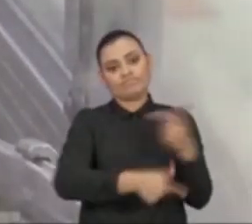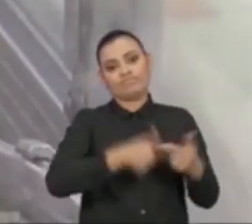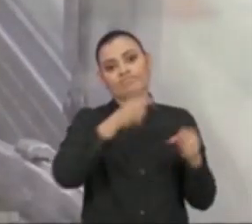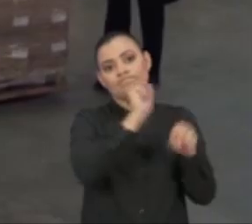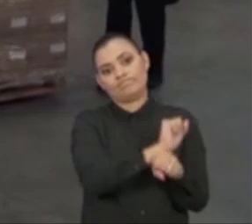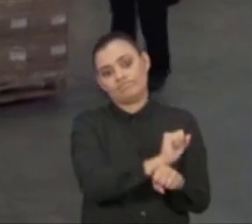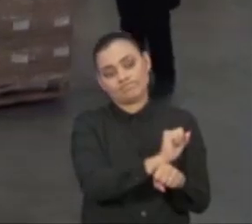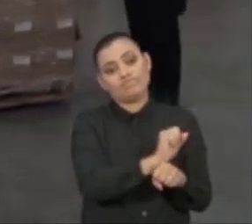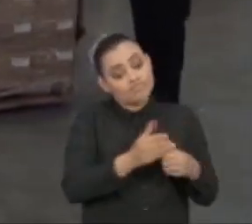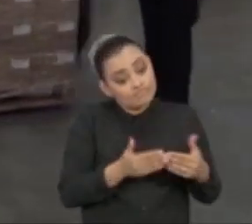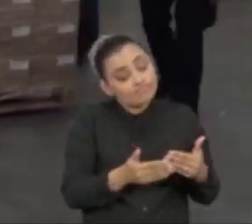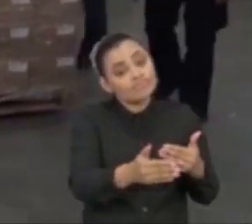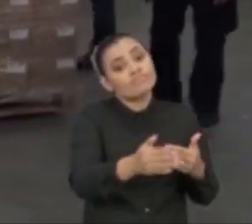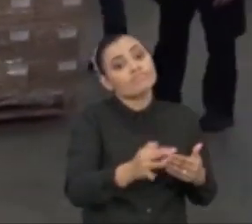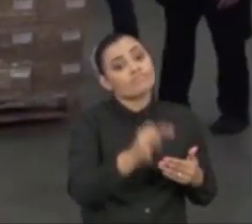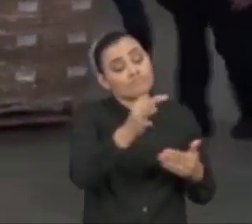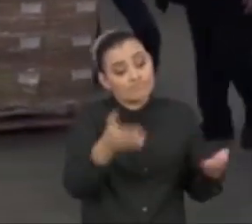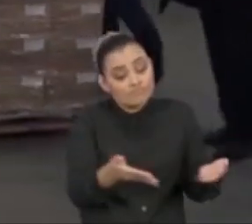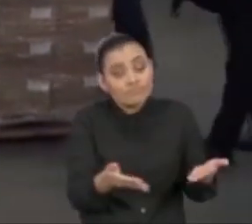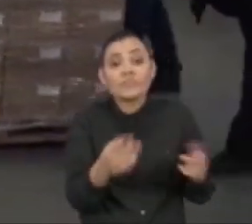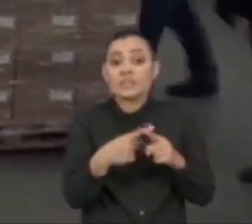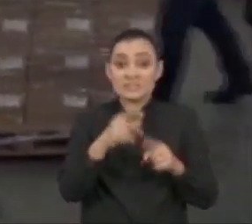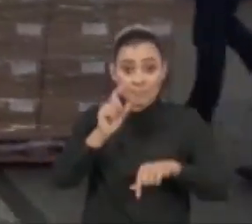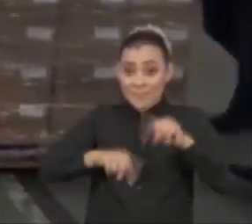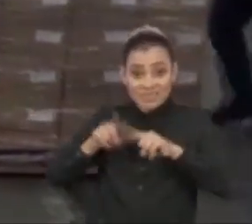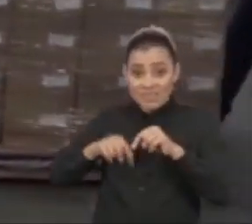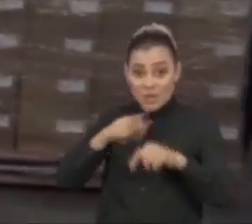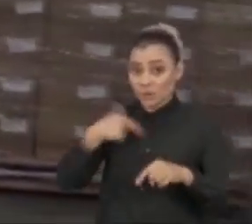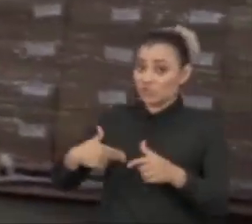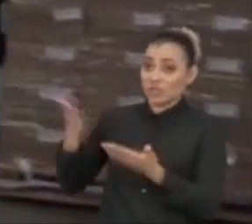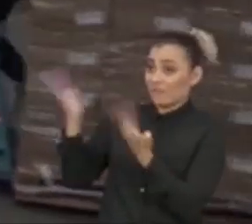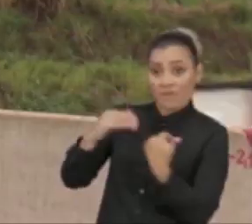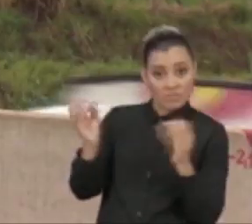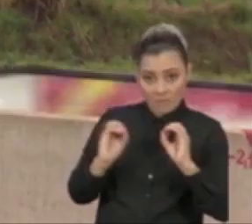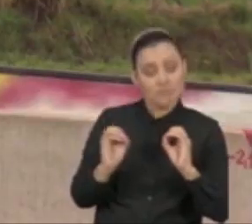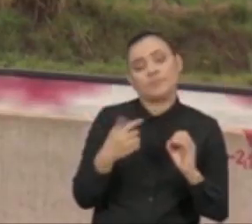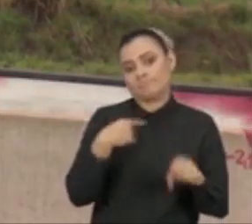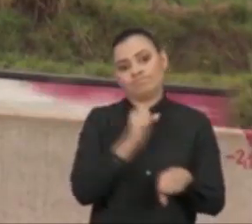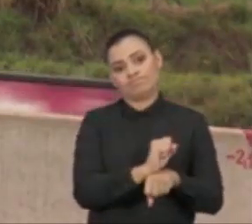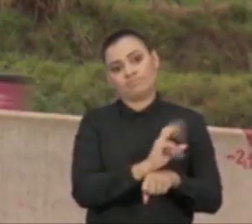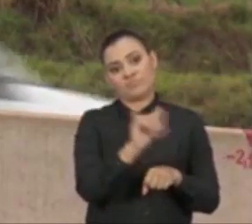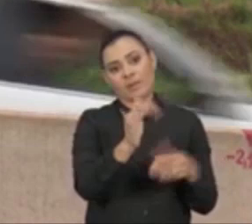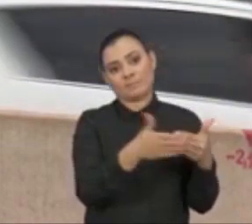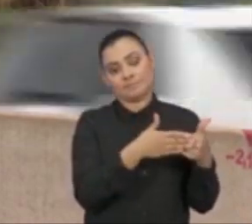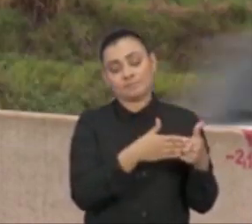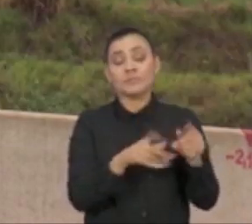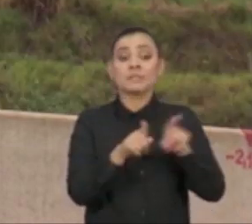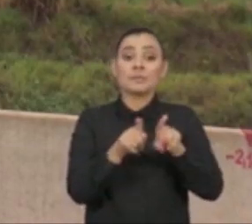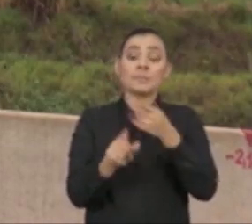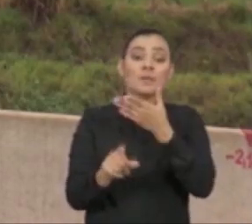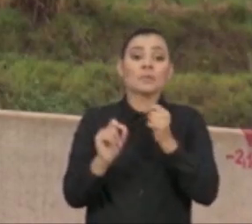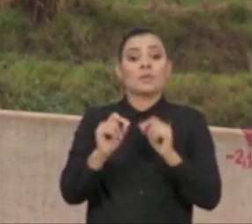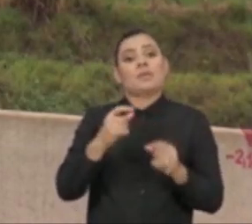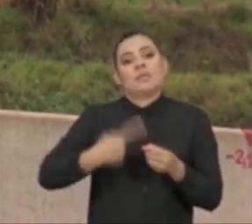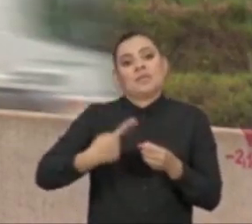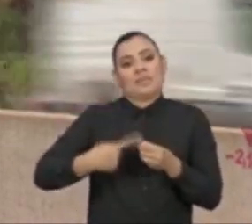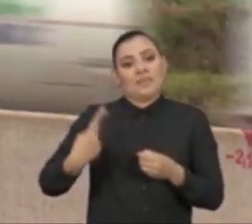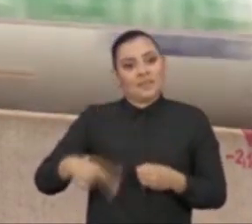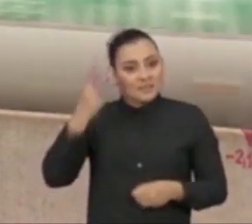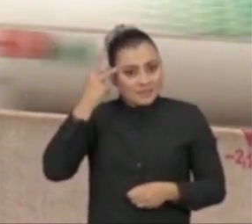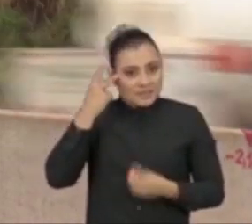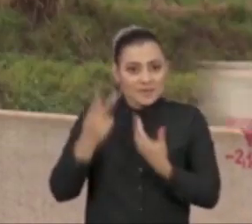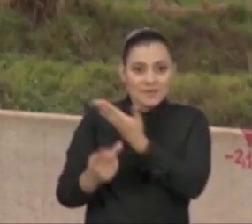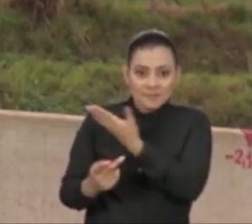atividades nos próximos dias se o fornecimento não se normalizar. Em Jaguariúna, no interior de São Paulo, uma empresa deu